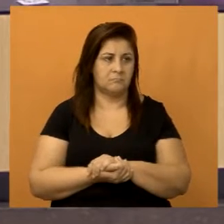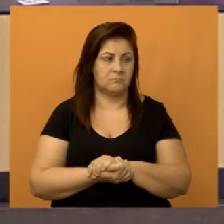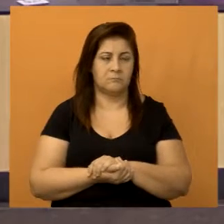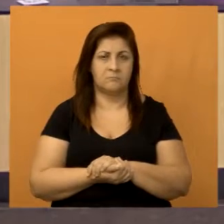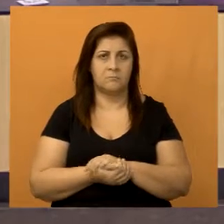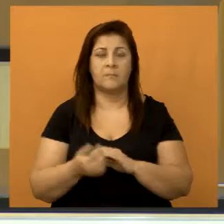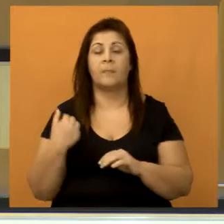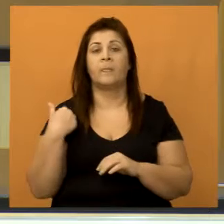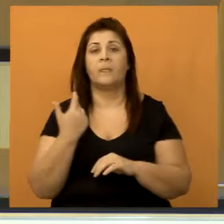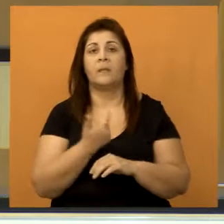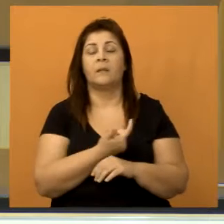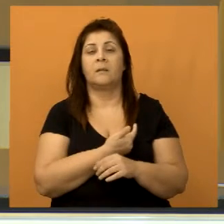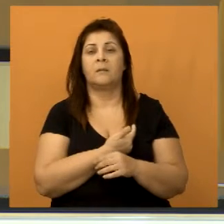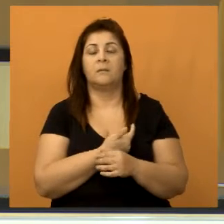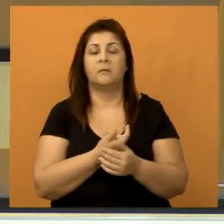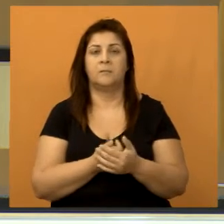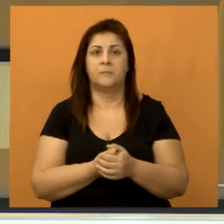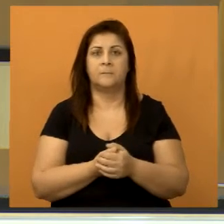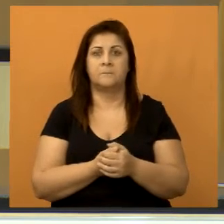e a gente